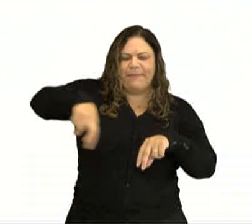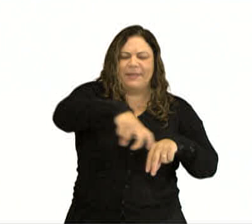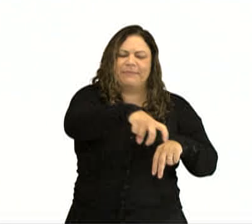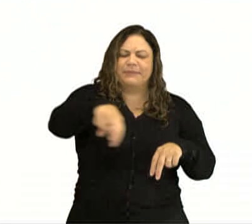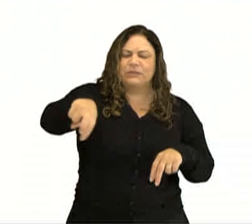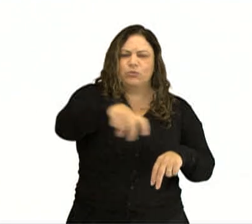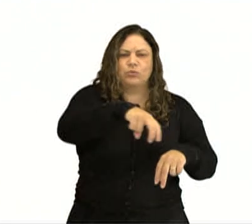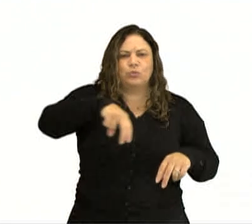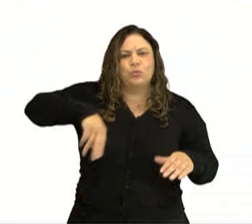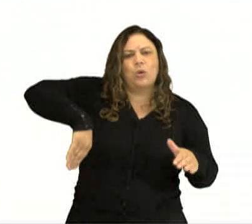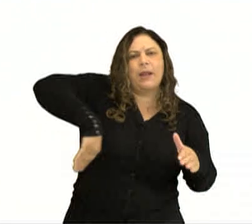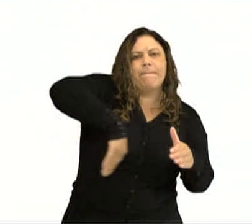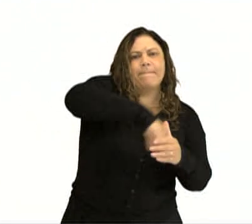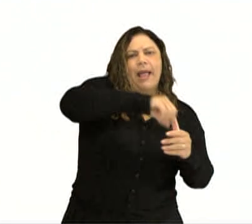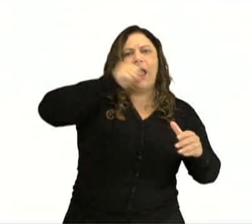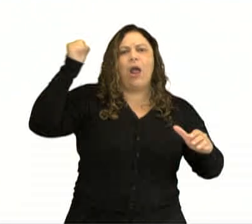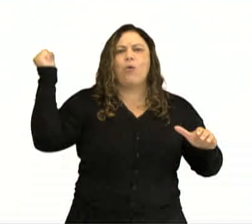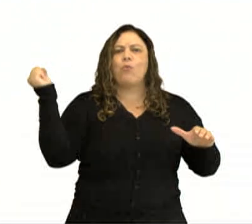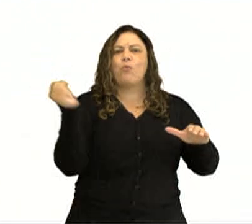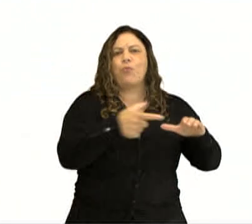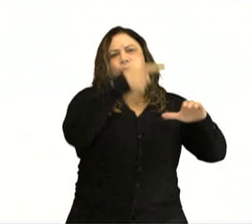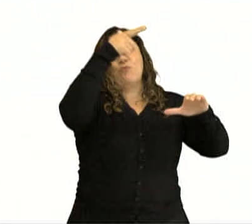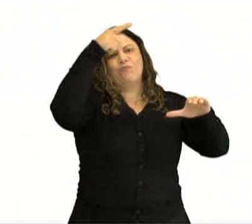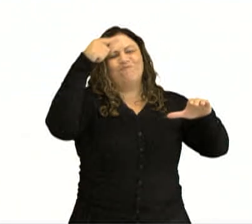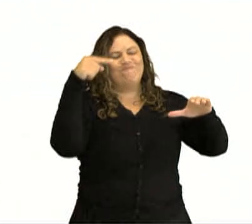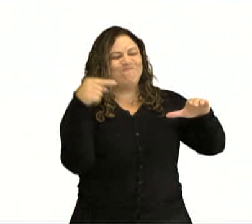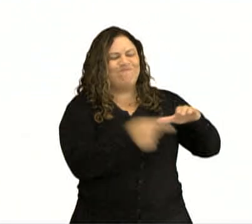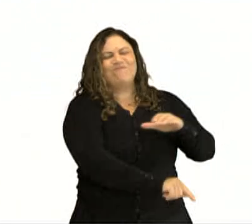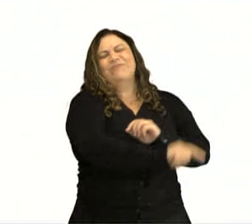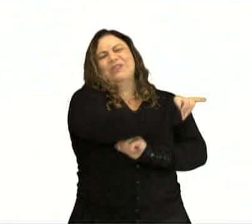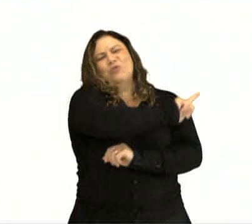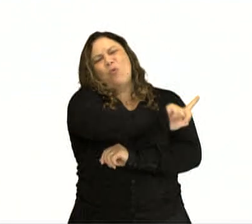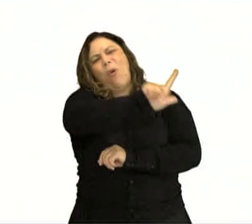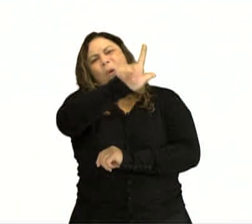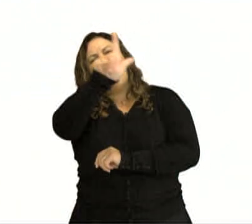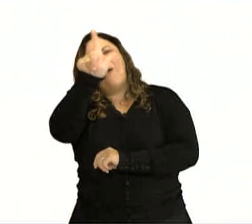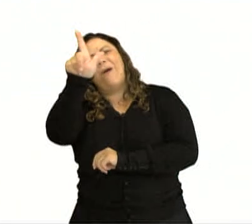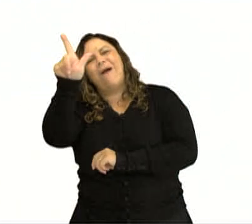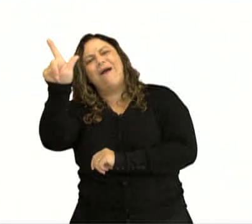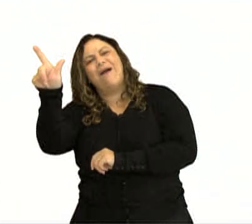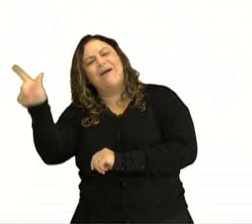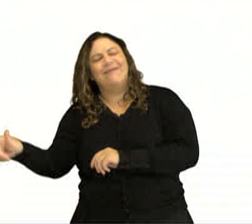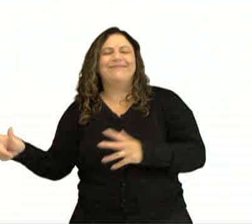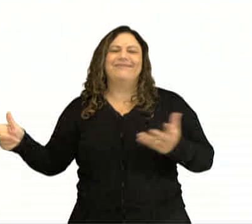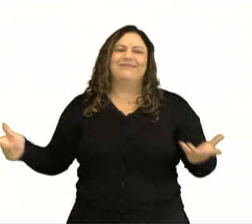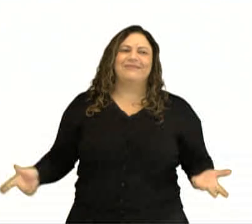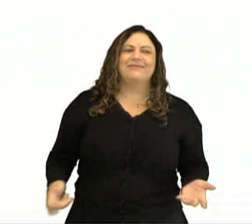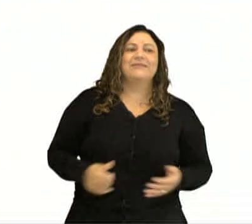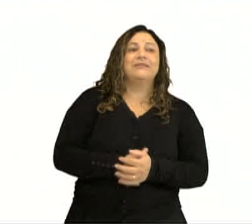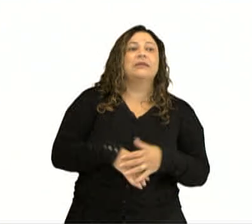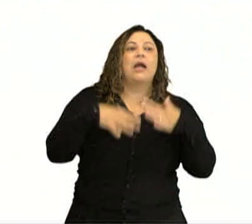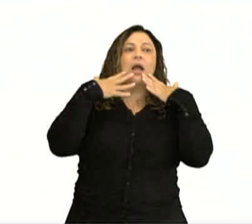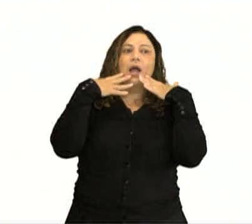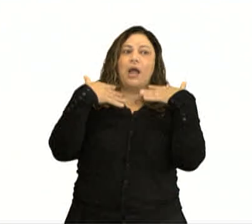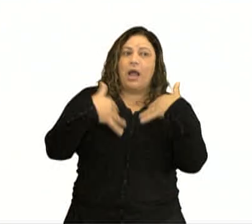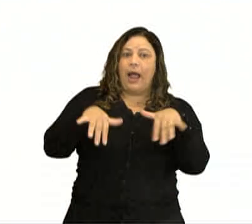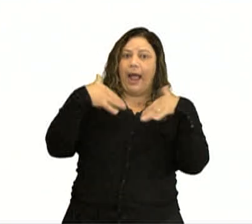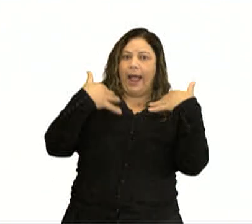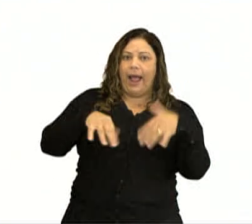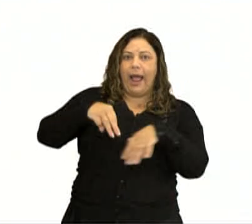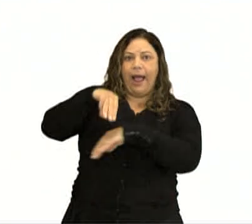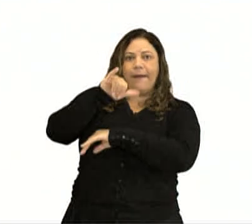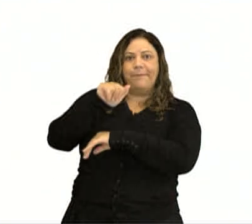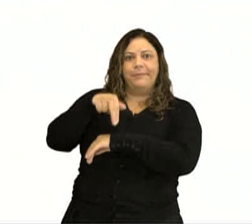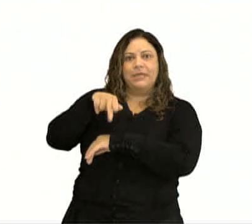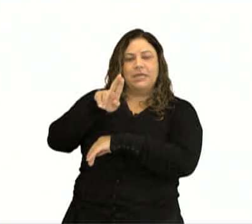parou, chutou. Gol, gol! Miquelina ficou abobada com o